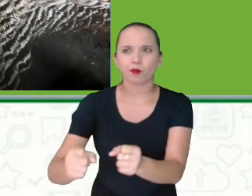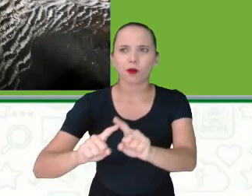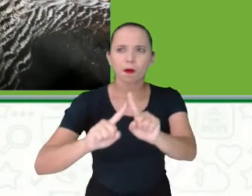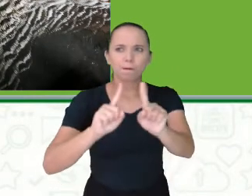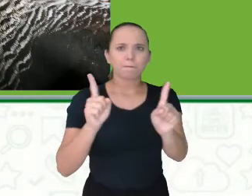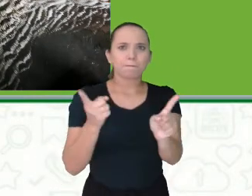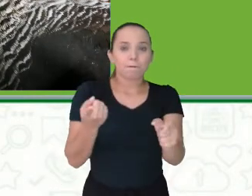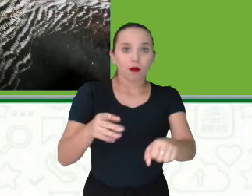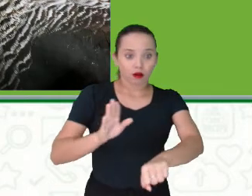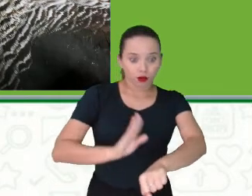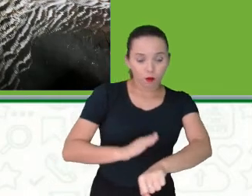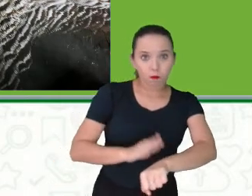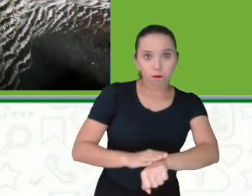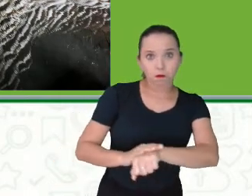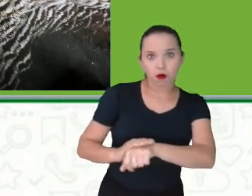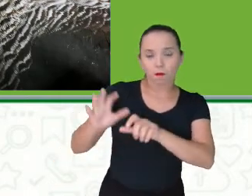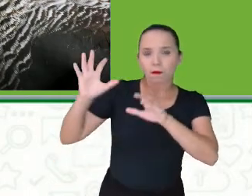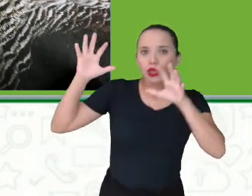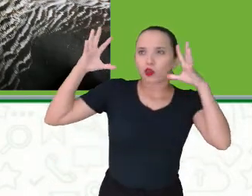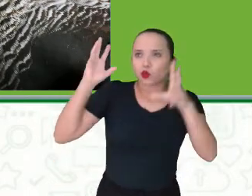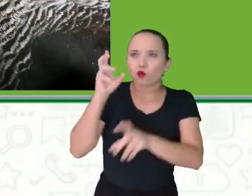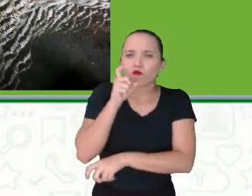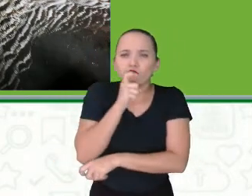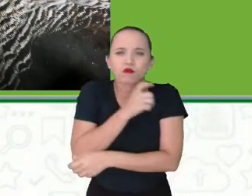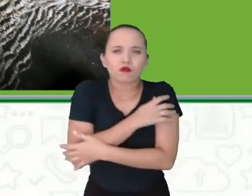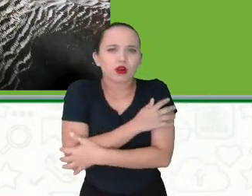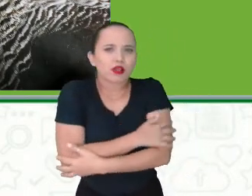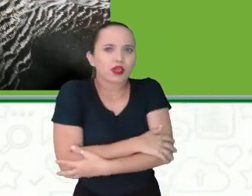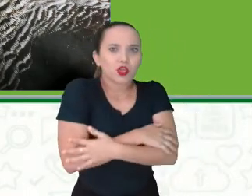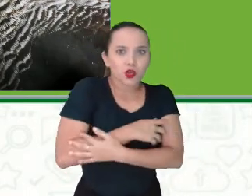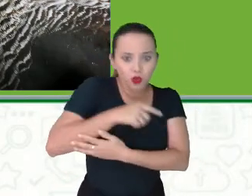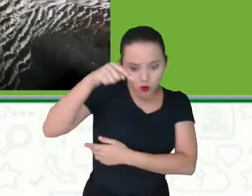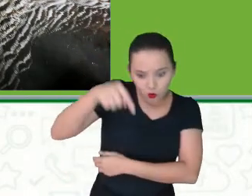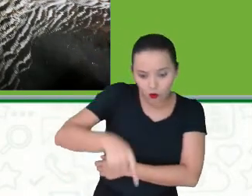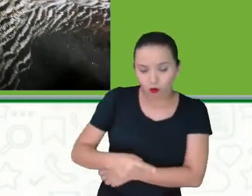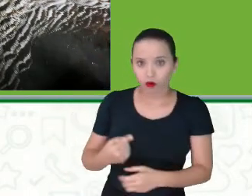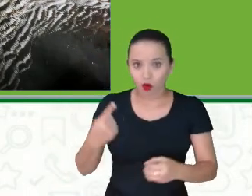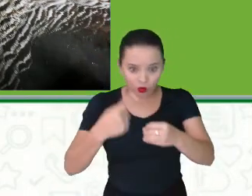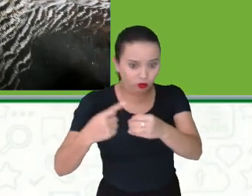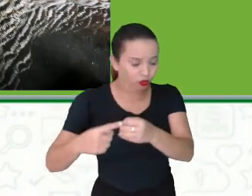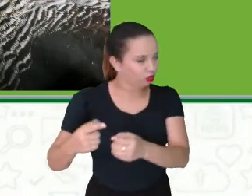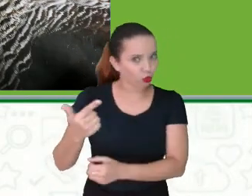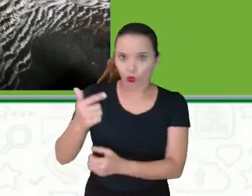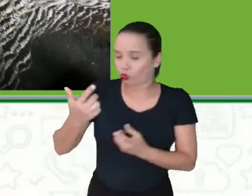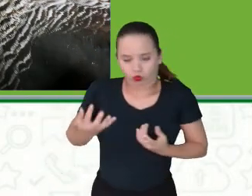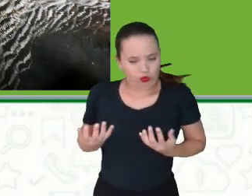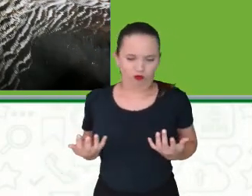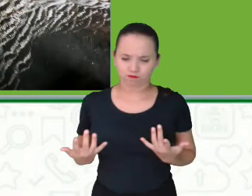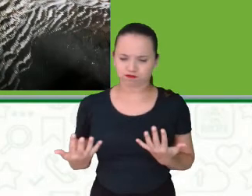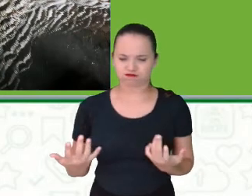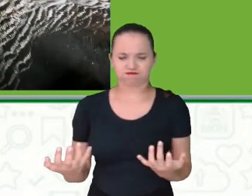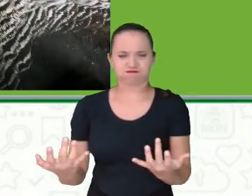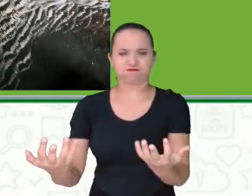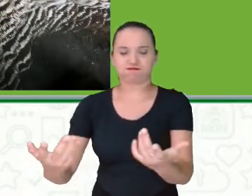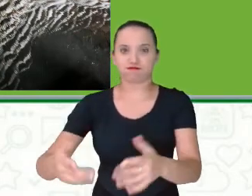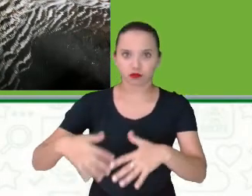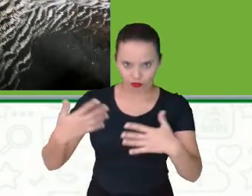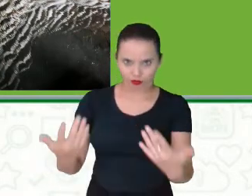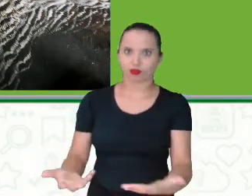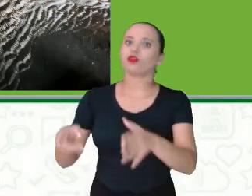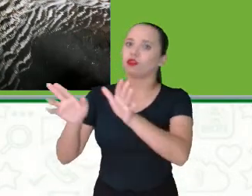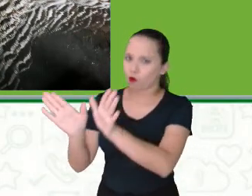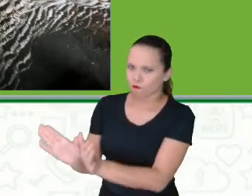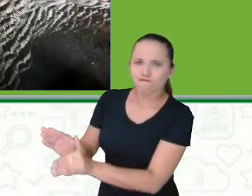quando chega o tempo da invernada, no sertão não tem mais roça queimada. Carcará, mesmo assim,